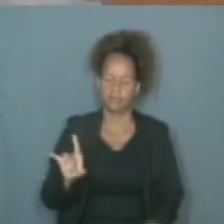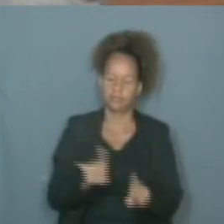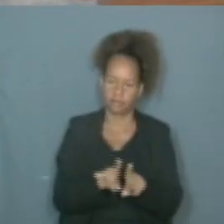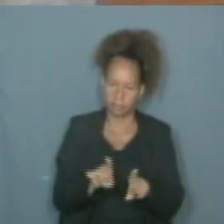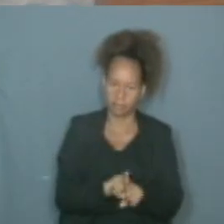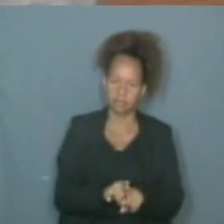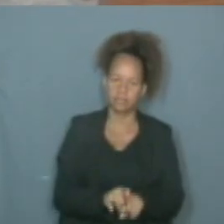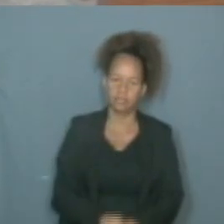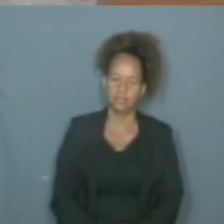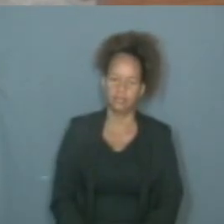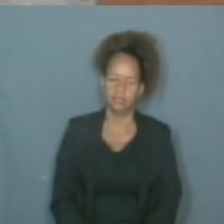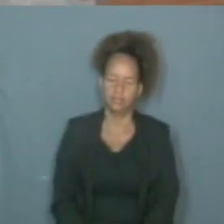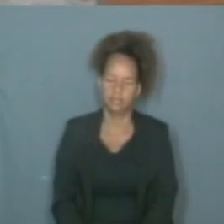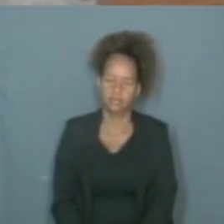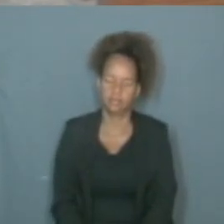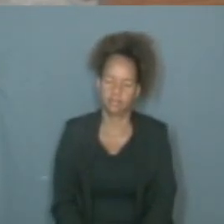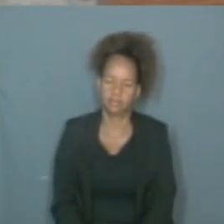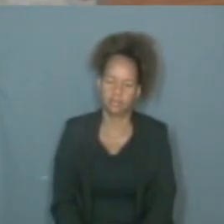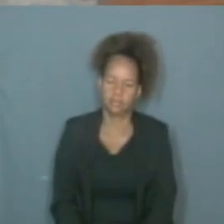parte de